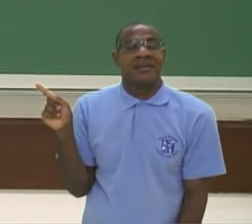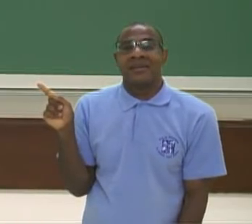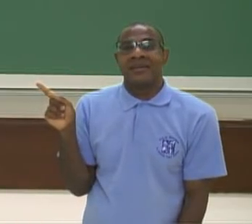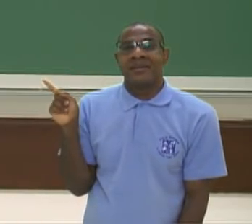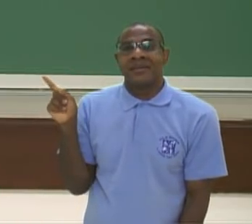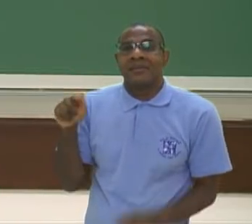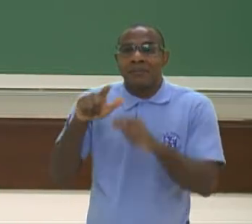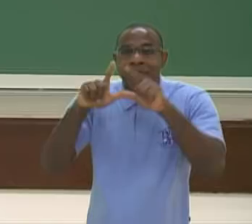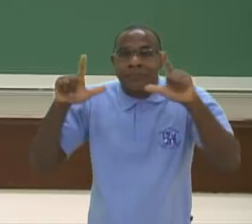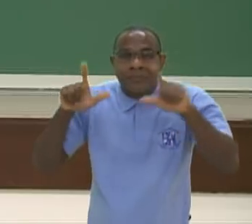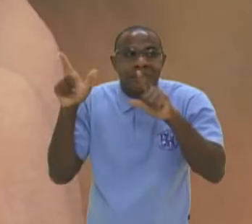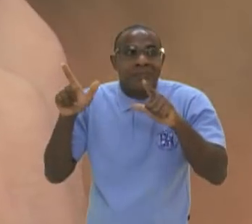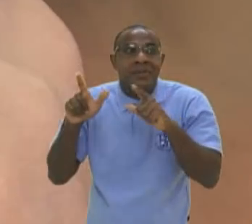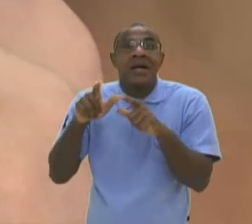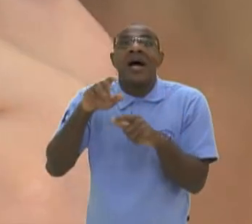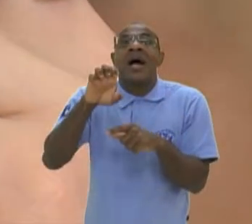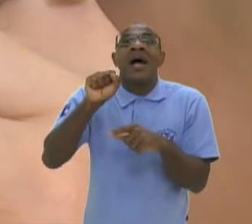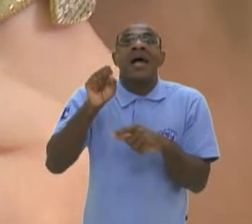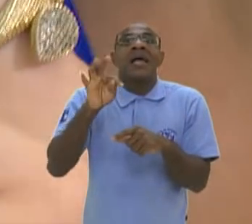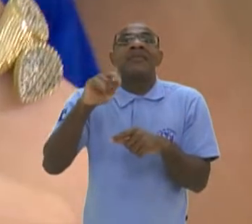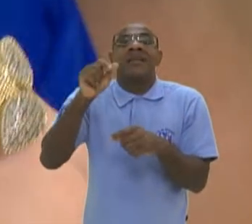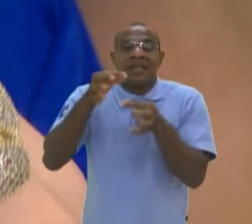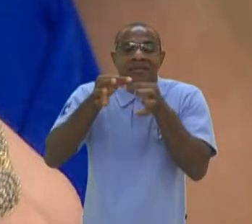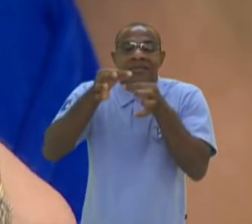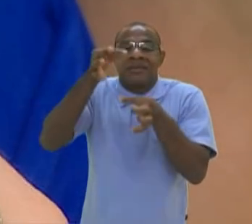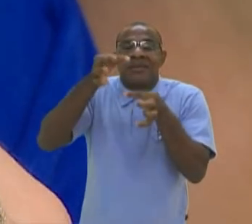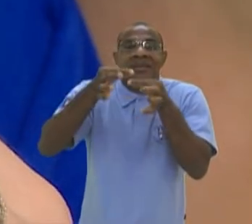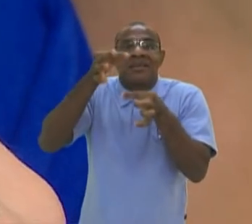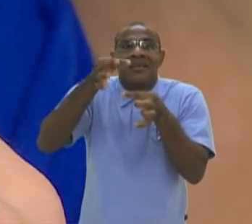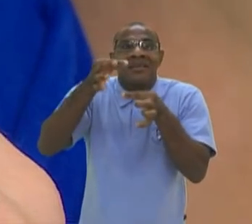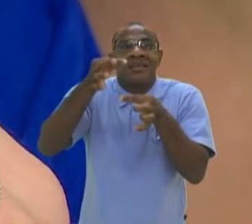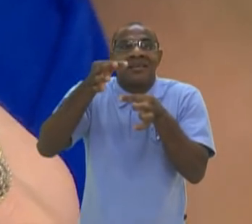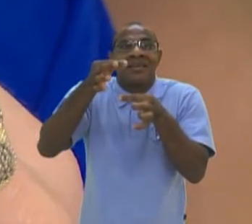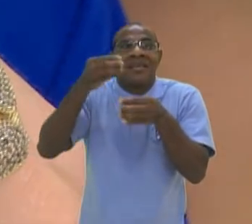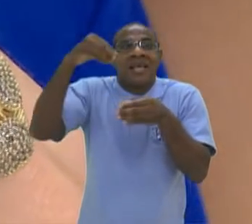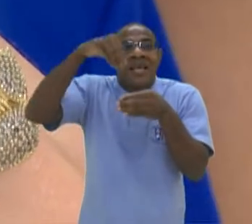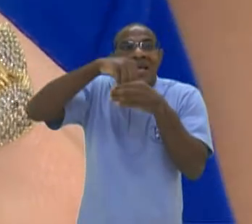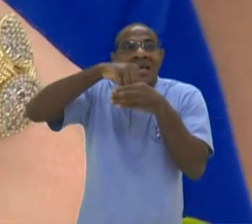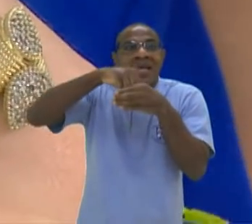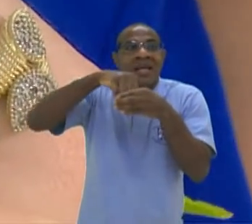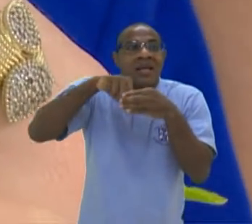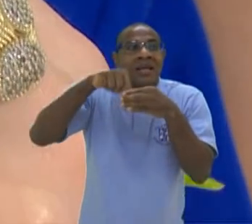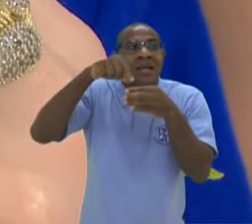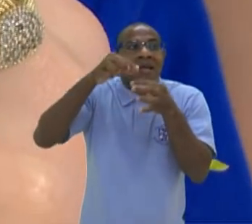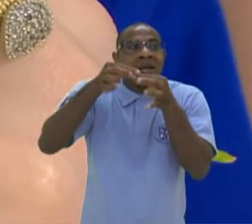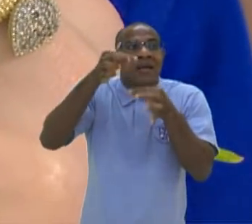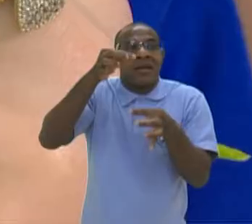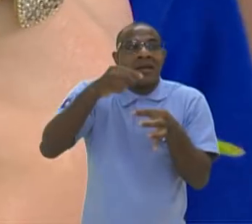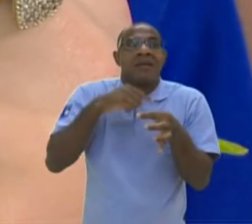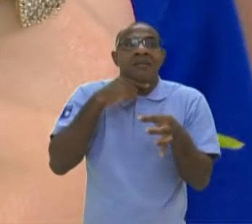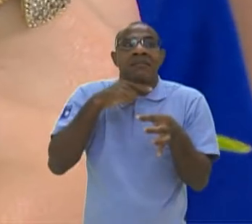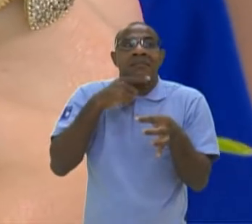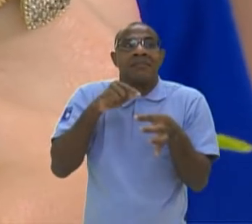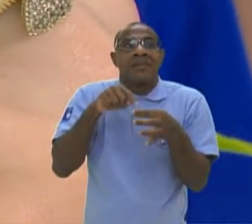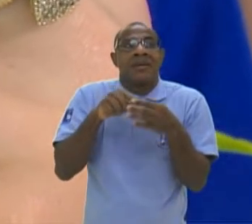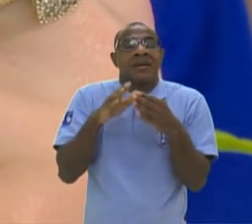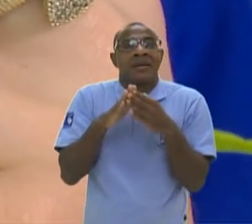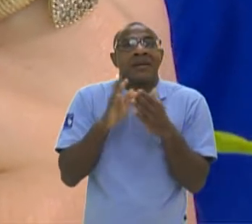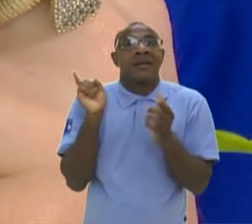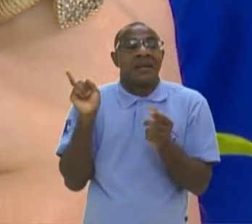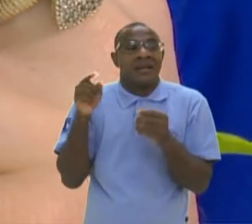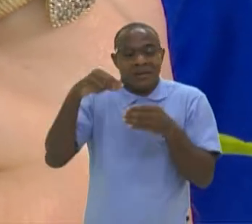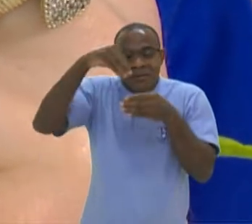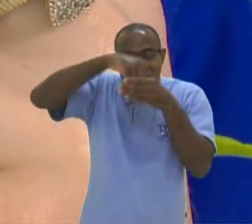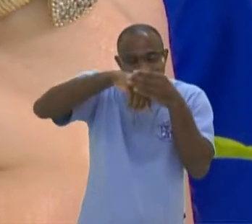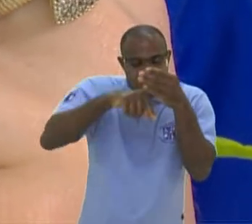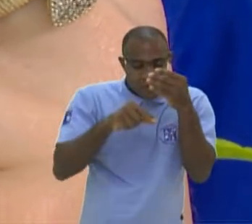o estilete, que é o cabinho, e lá dentro, lá no fundo, não vai dar para ver, se conforme. Mas